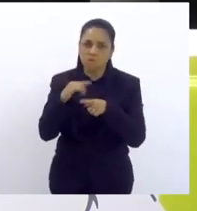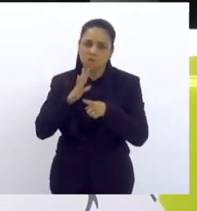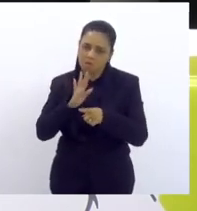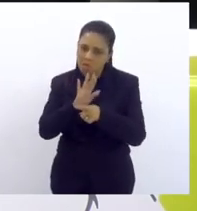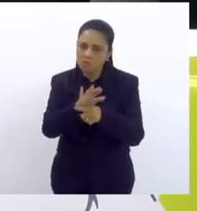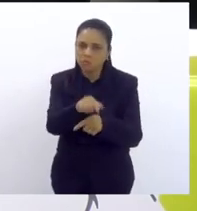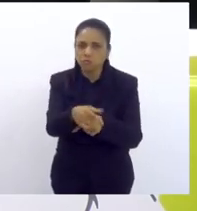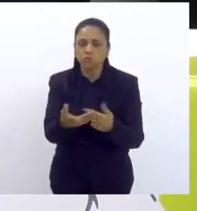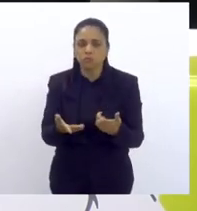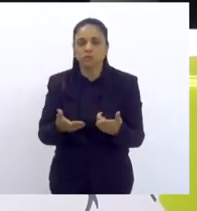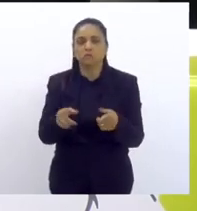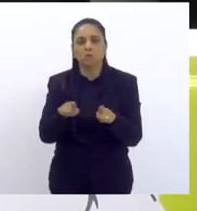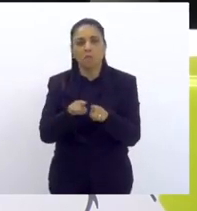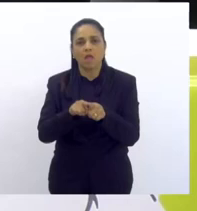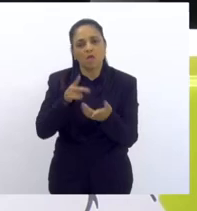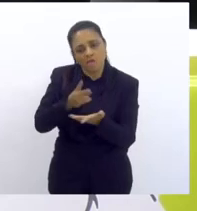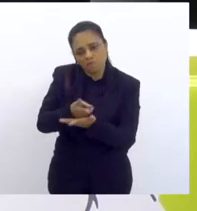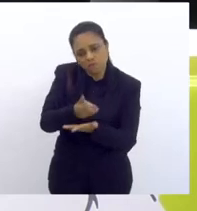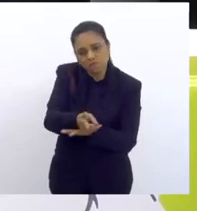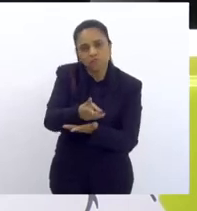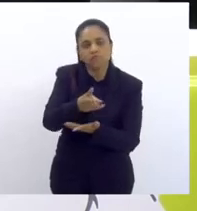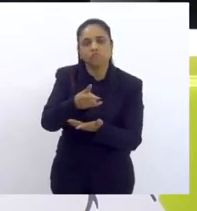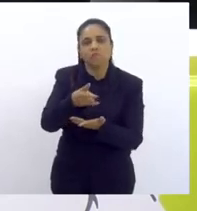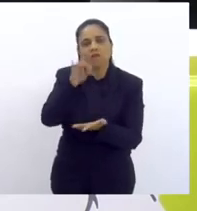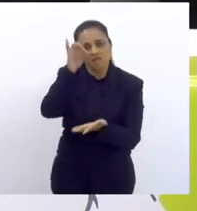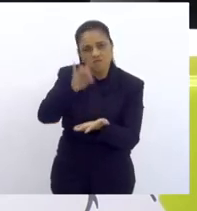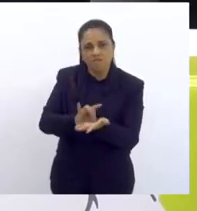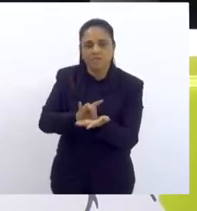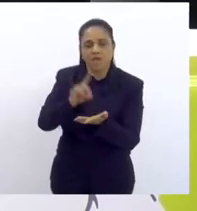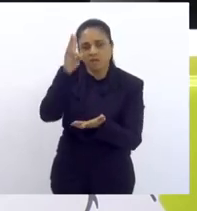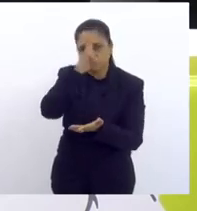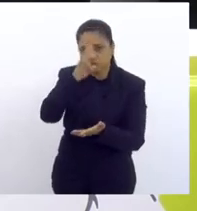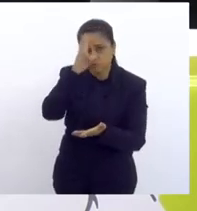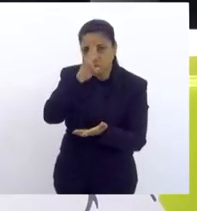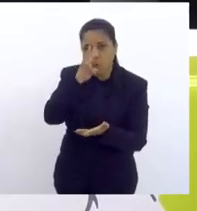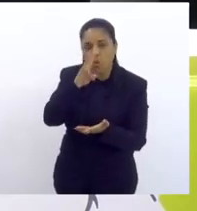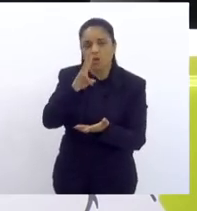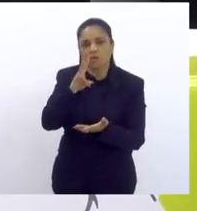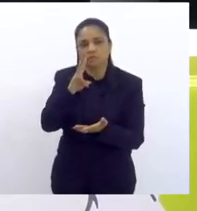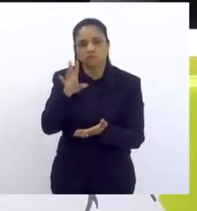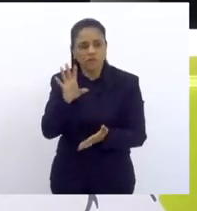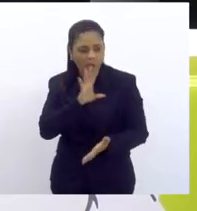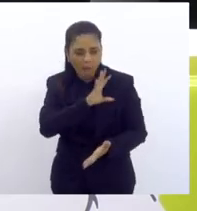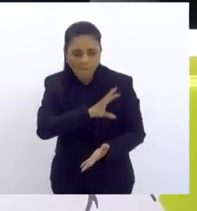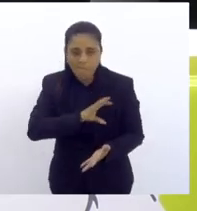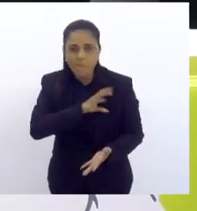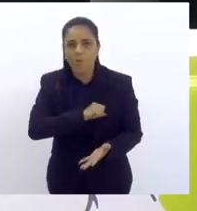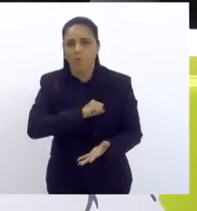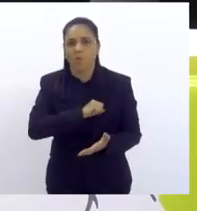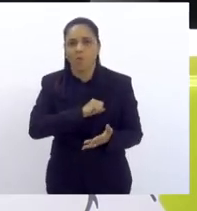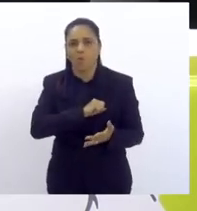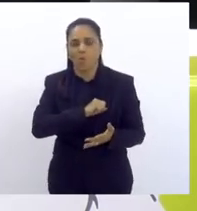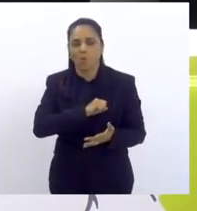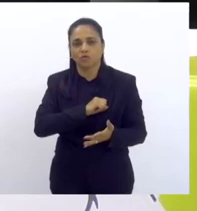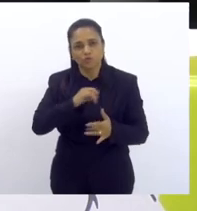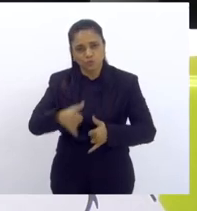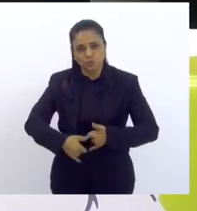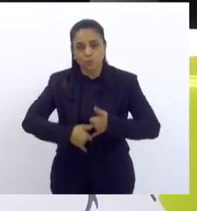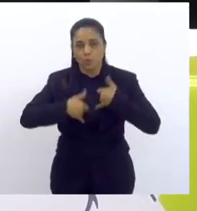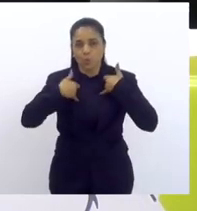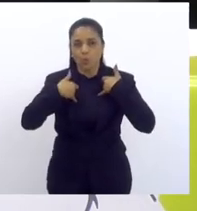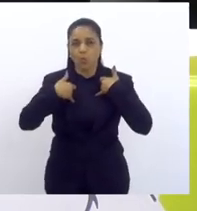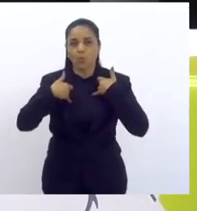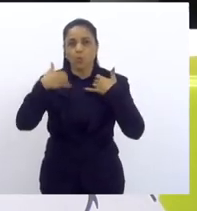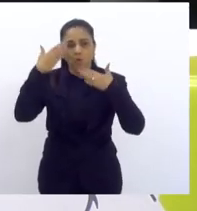essa história que é uma história de verdade de paixão de superação e tem que ser de muito orgulho e alegria